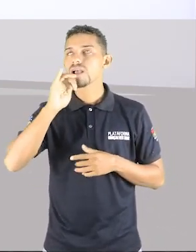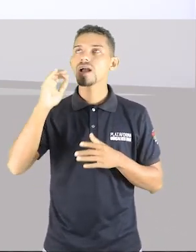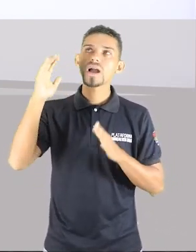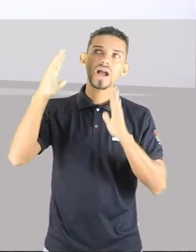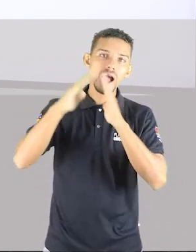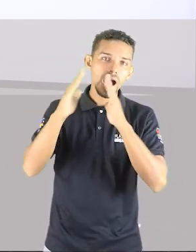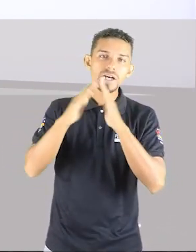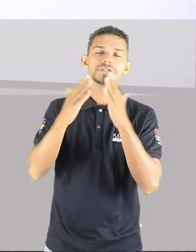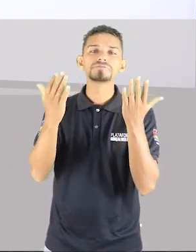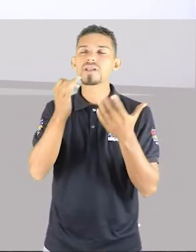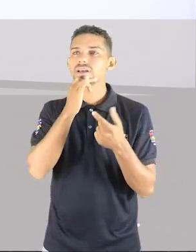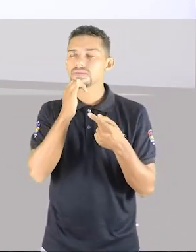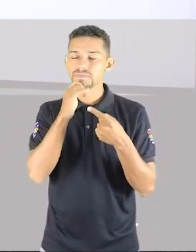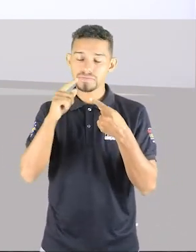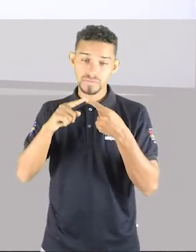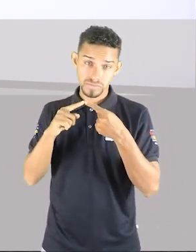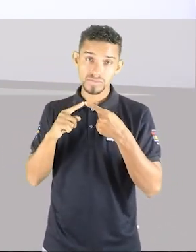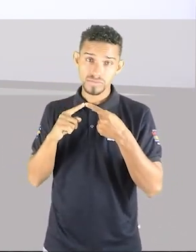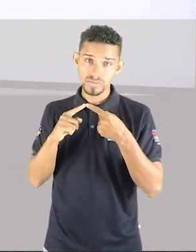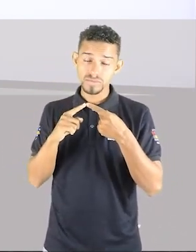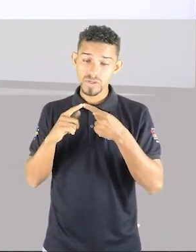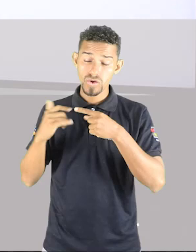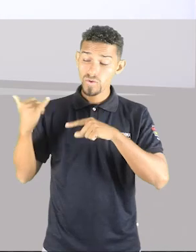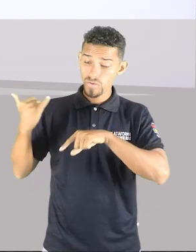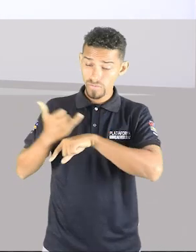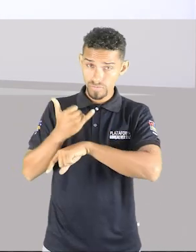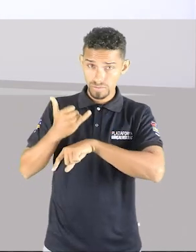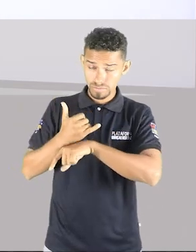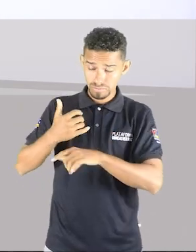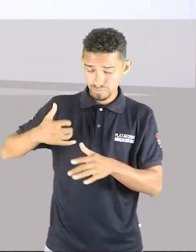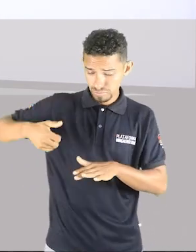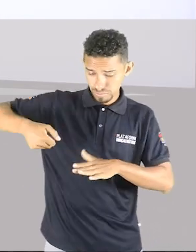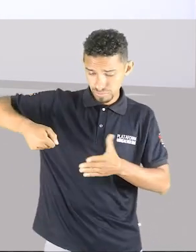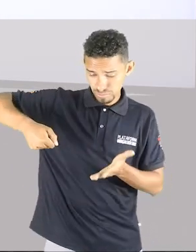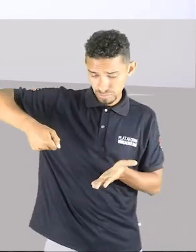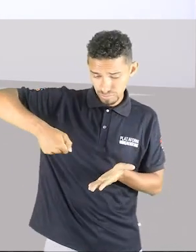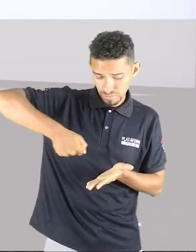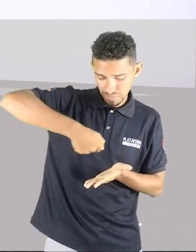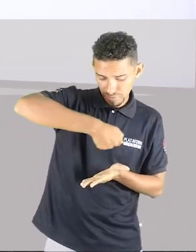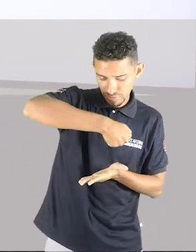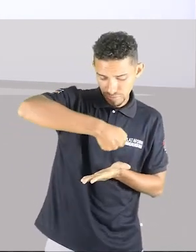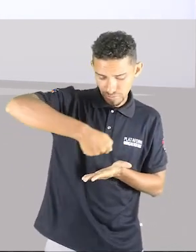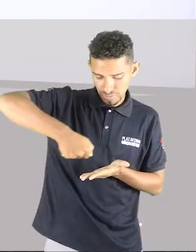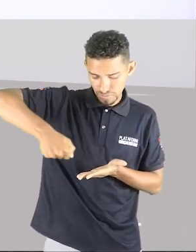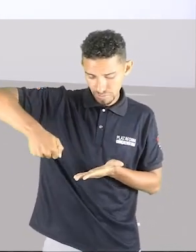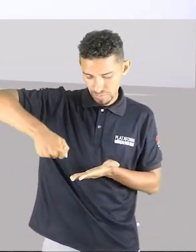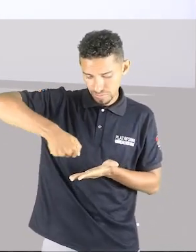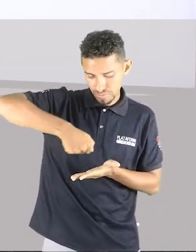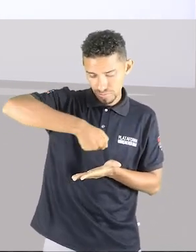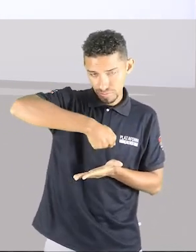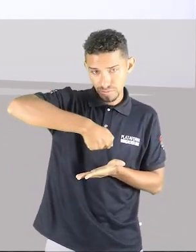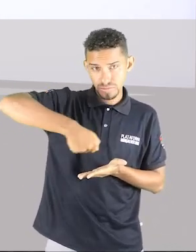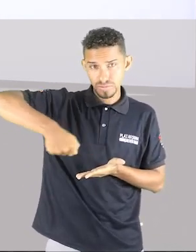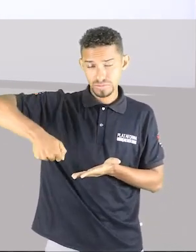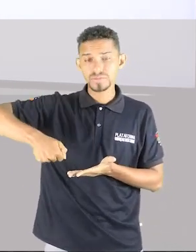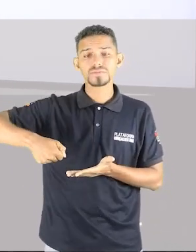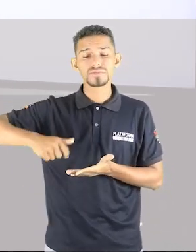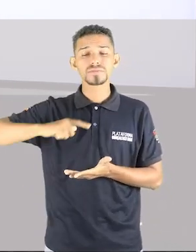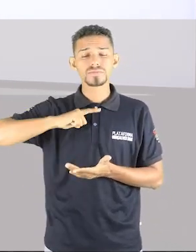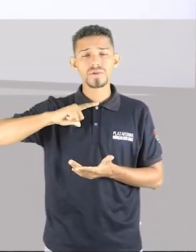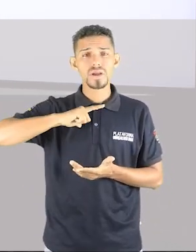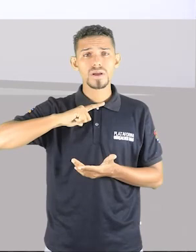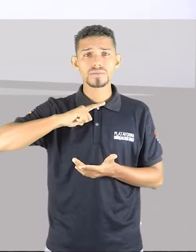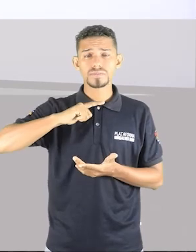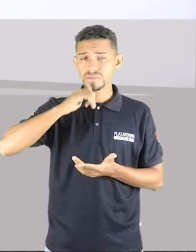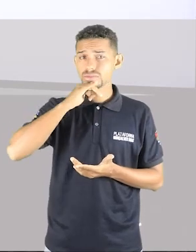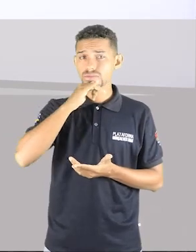da gente nós temos o ferro de passar é um resistor elétrico transforma energia elétrica só